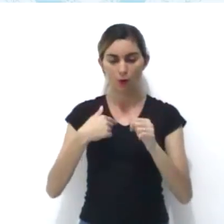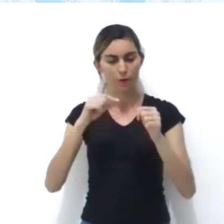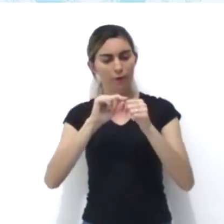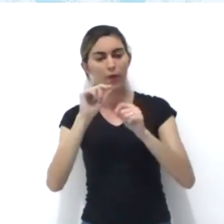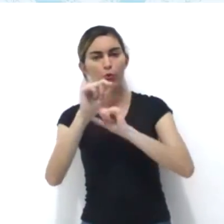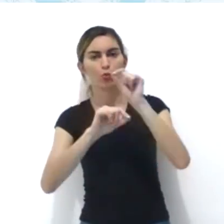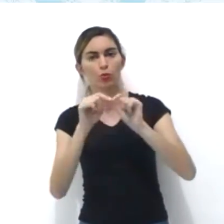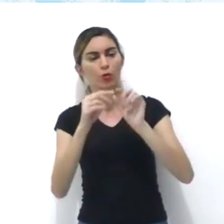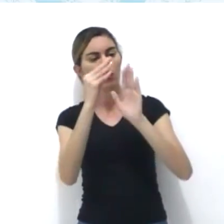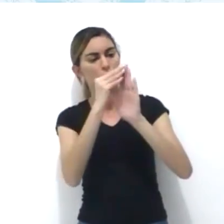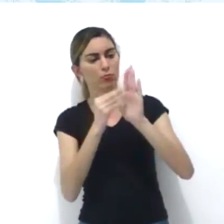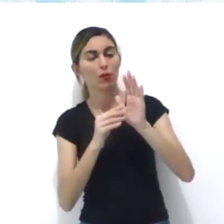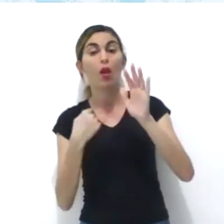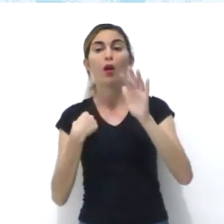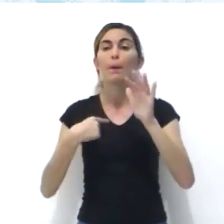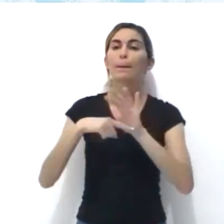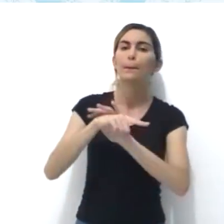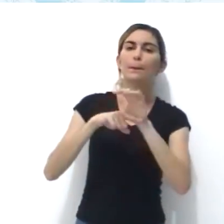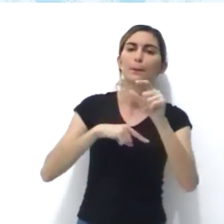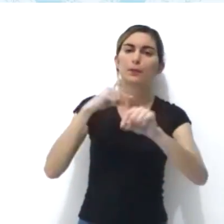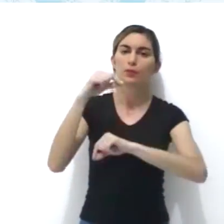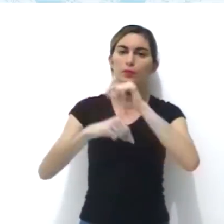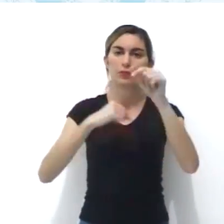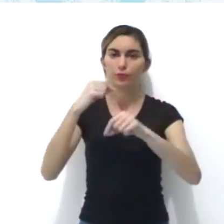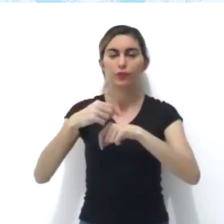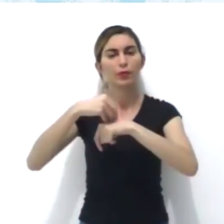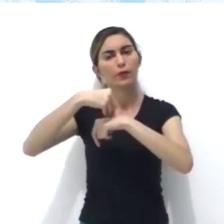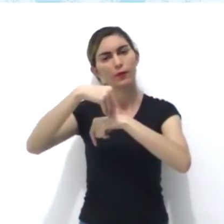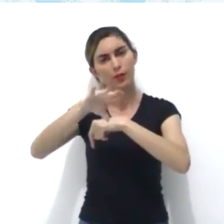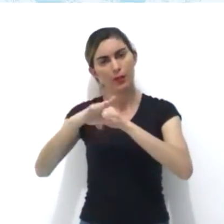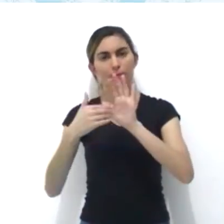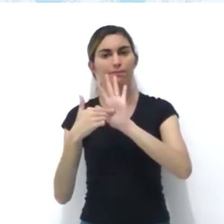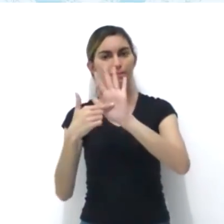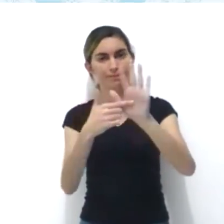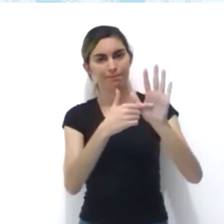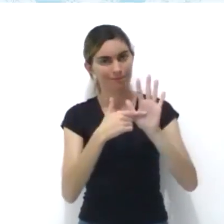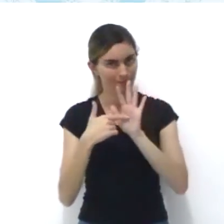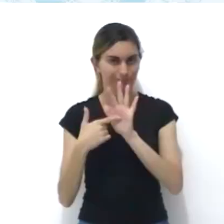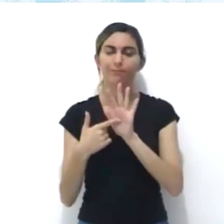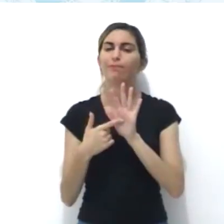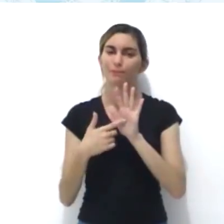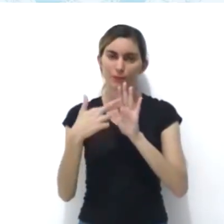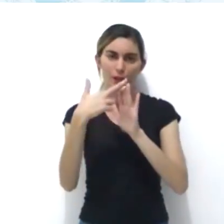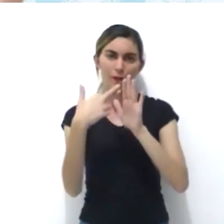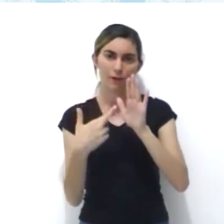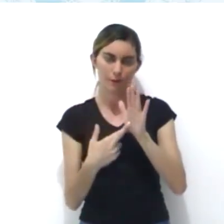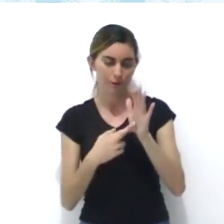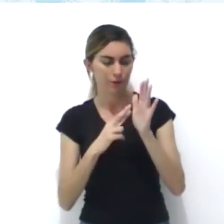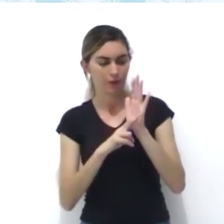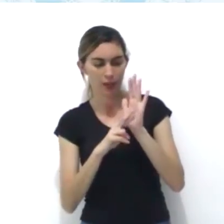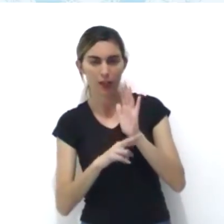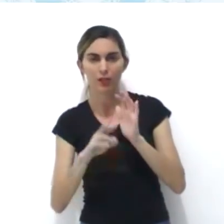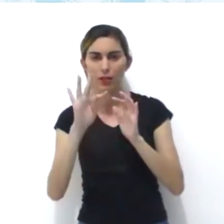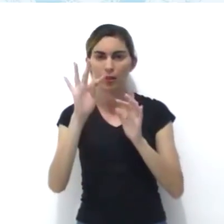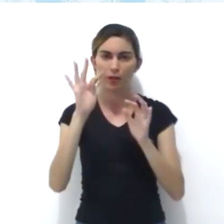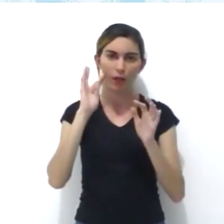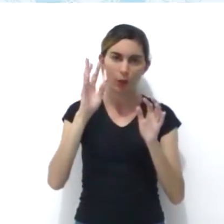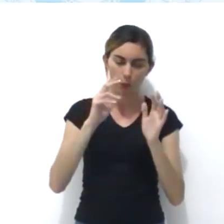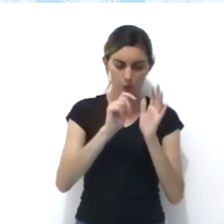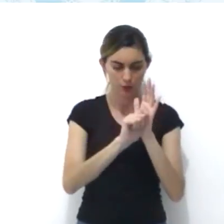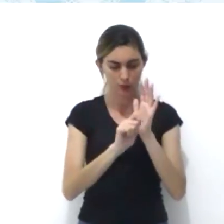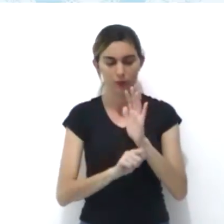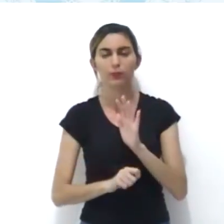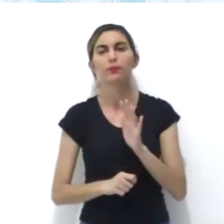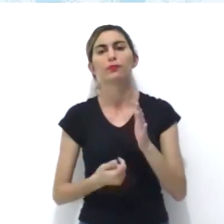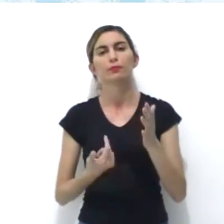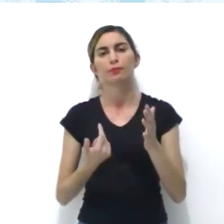ele produziu. Então, qual foi a pesquisa que ele fez? Ele vai recorrer aos referenciais teóricos que ele usou, como eu estou